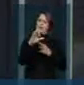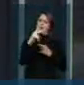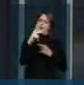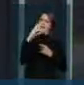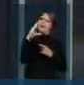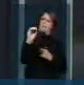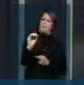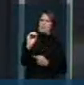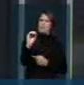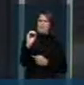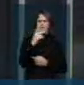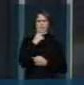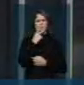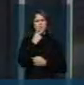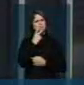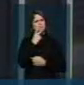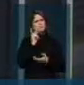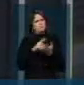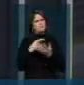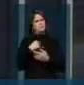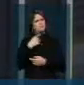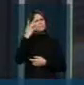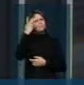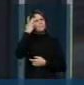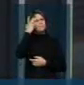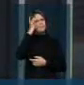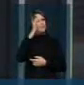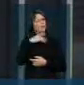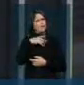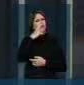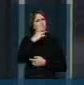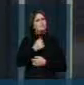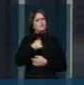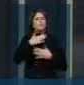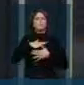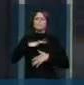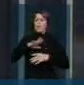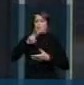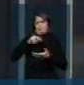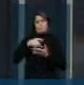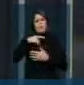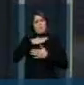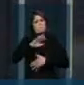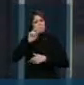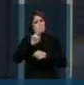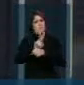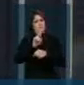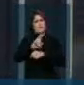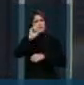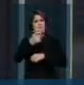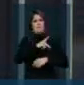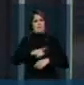Eu, sinceramente, me coloco aqui com muita tranquilidade na defesa do ex-presidente